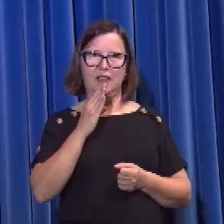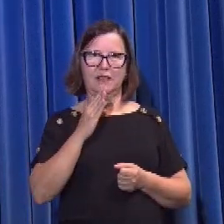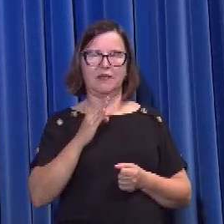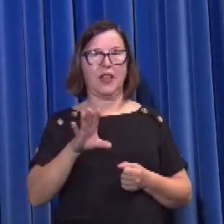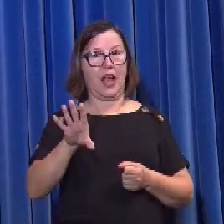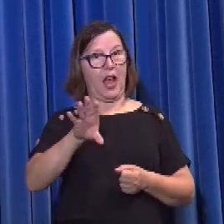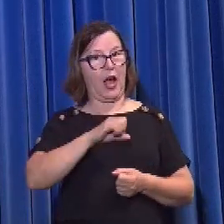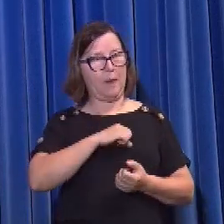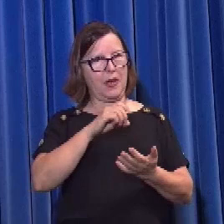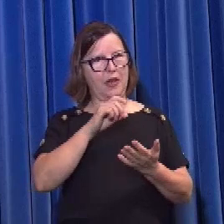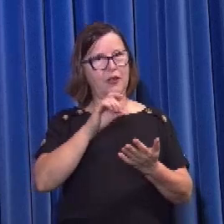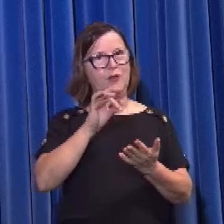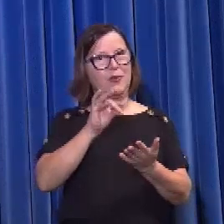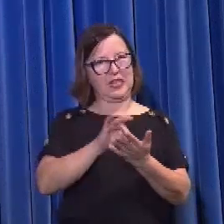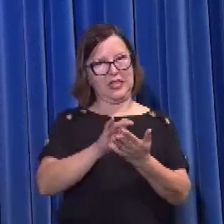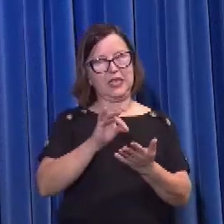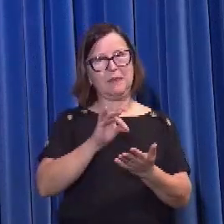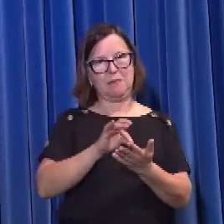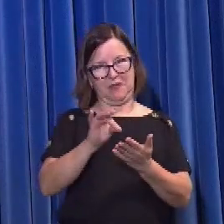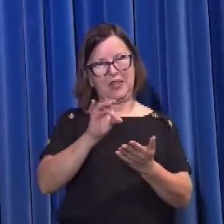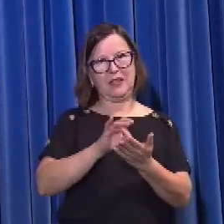Deus, fecha aspas.